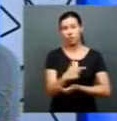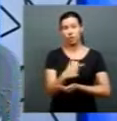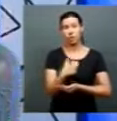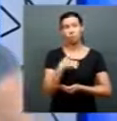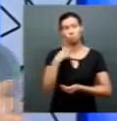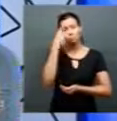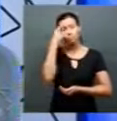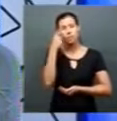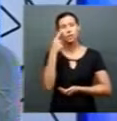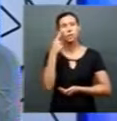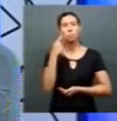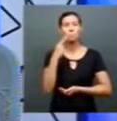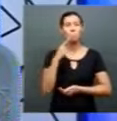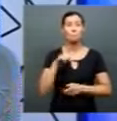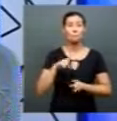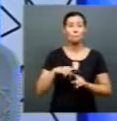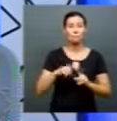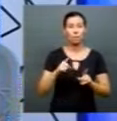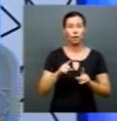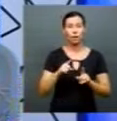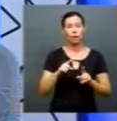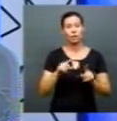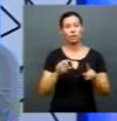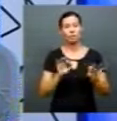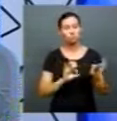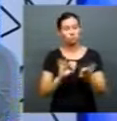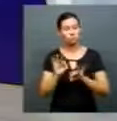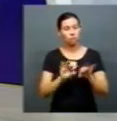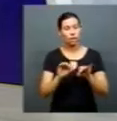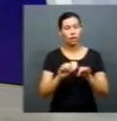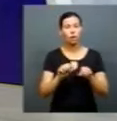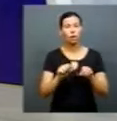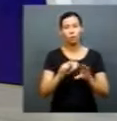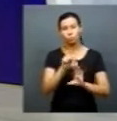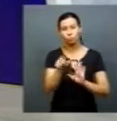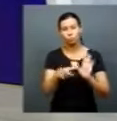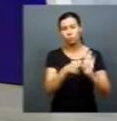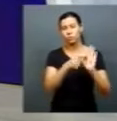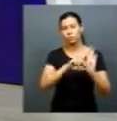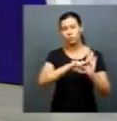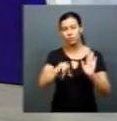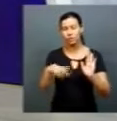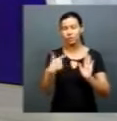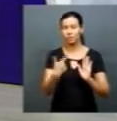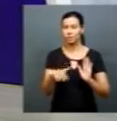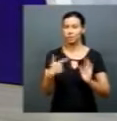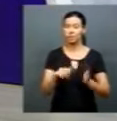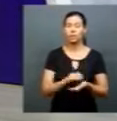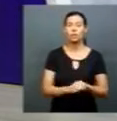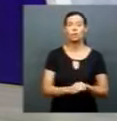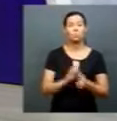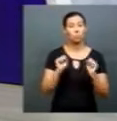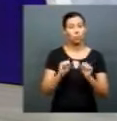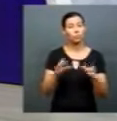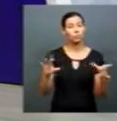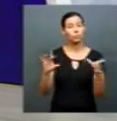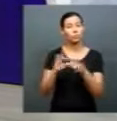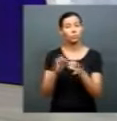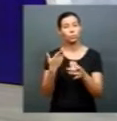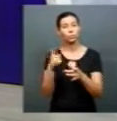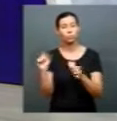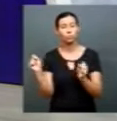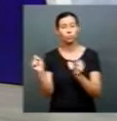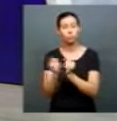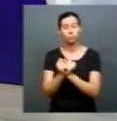eu não sei programar, eu mesma não sei programar, de repente. Aí entram as parcerias que a pessoa pode fazer, a pessoa pode contratar as pessoas, não